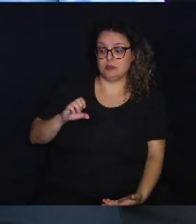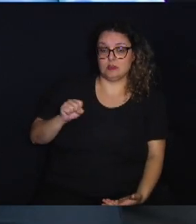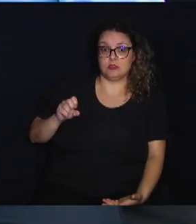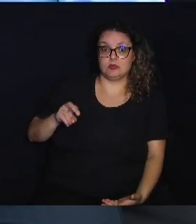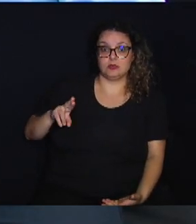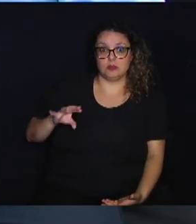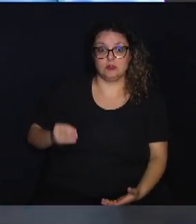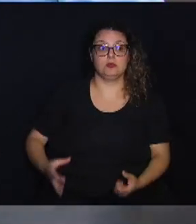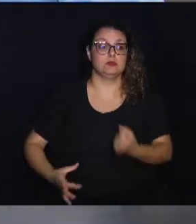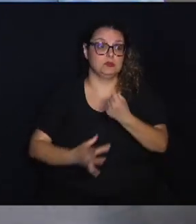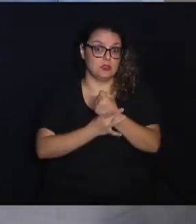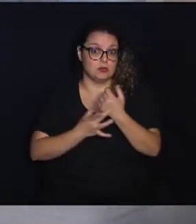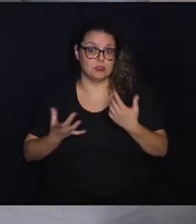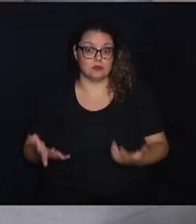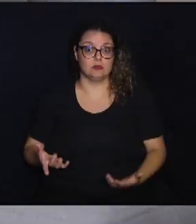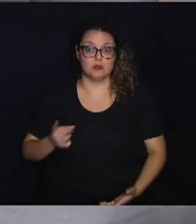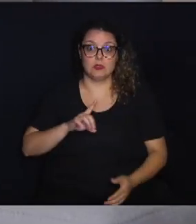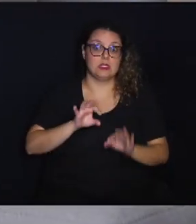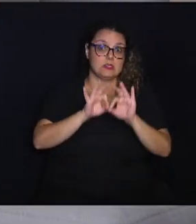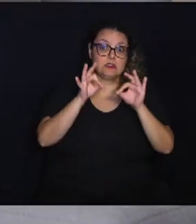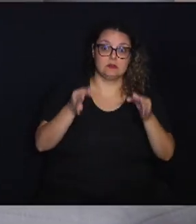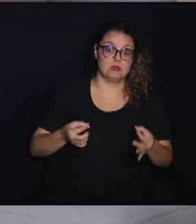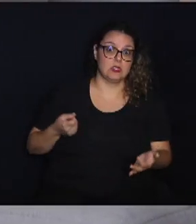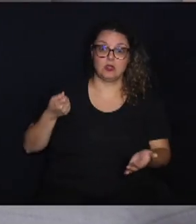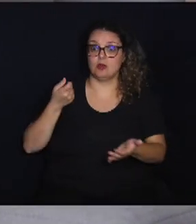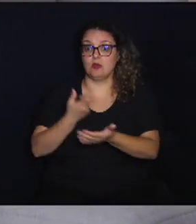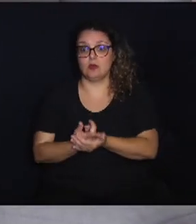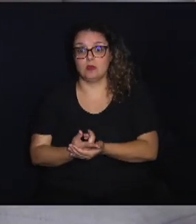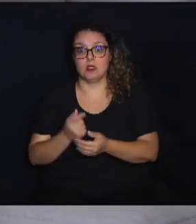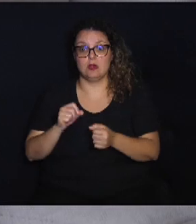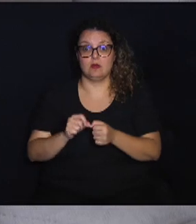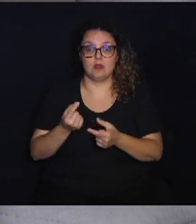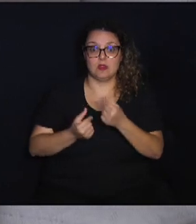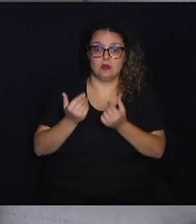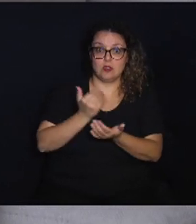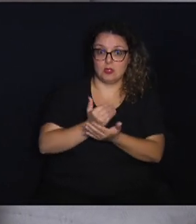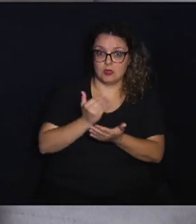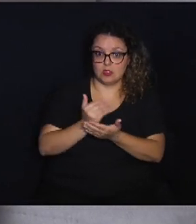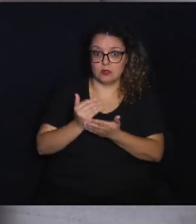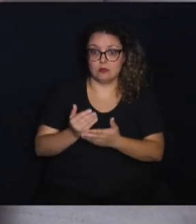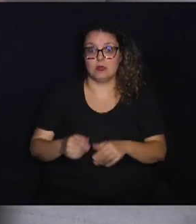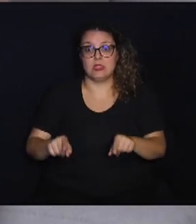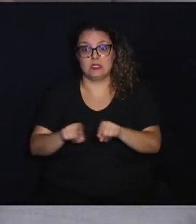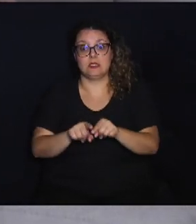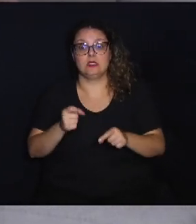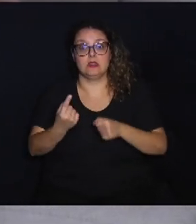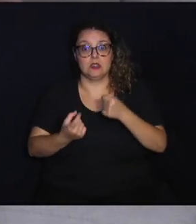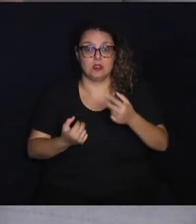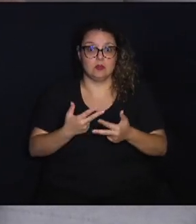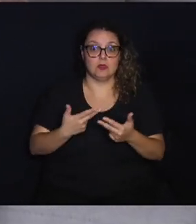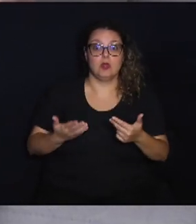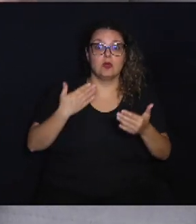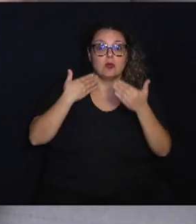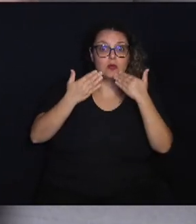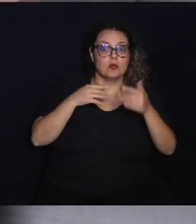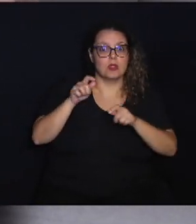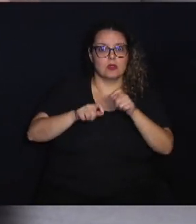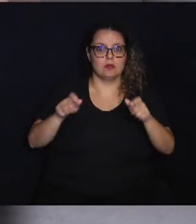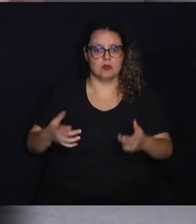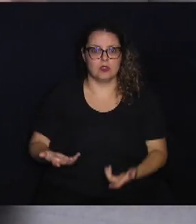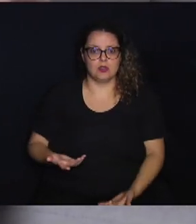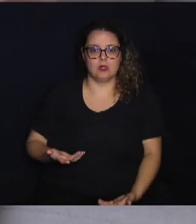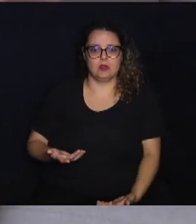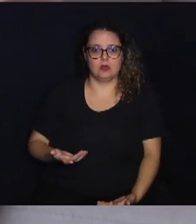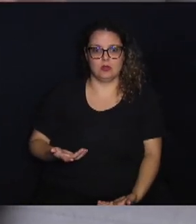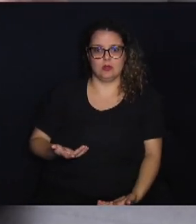segurança. Então, não é simplesmente comprar, né, fazer um financiamento e comprar, mas tem algumas coisas. Converse com pessoas, né,